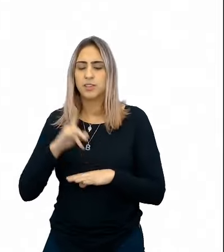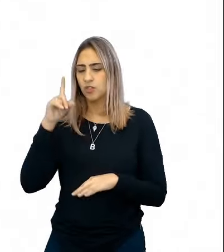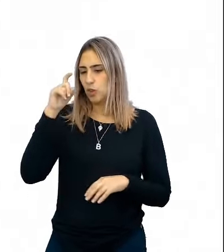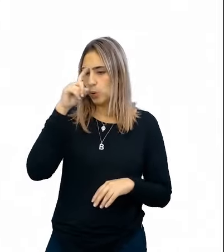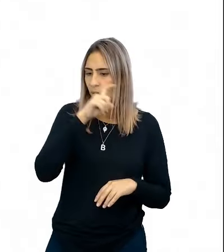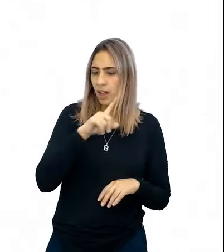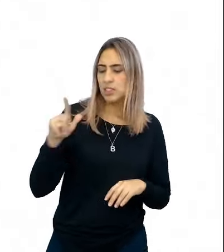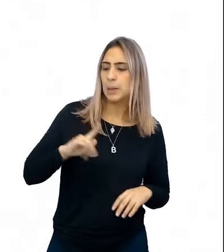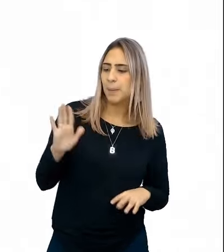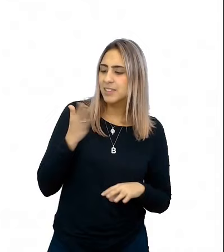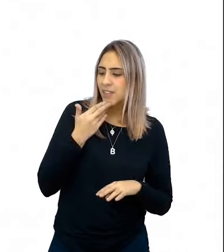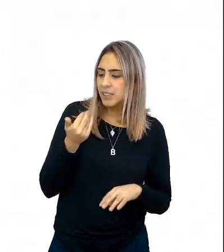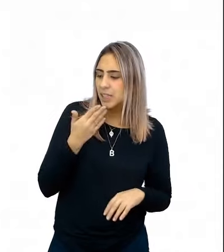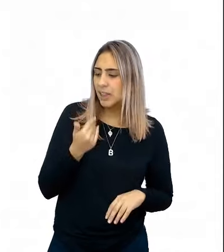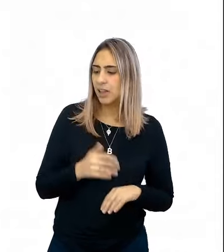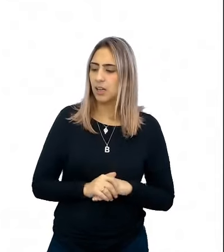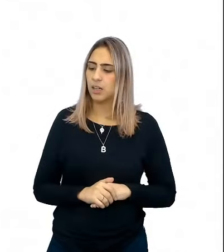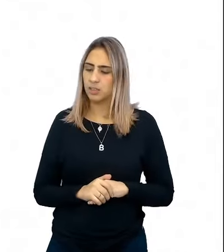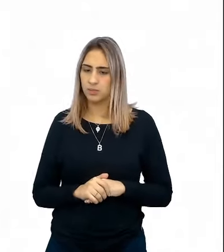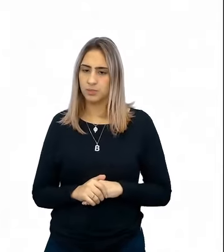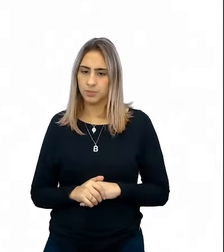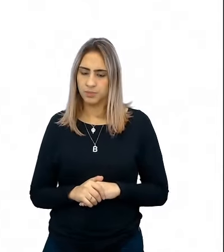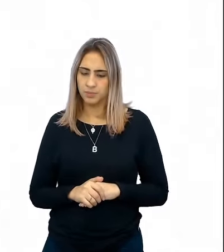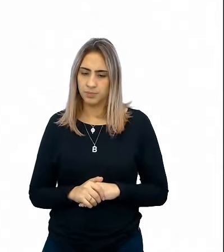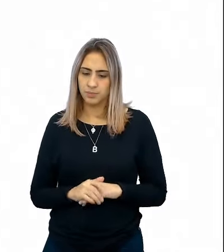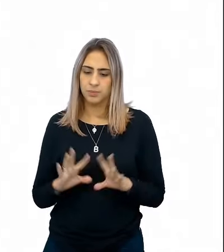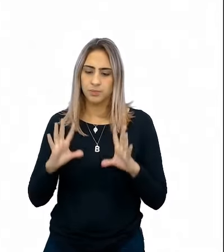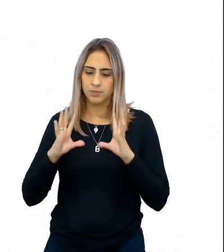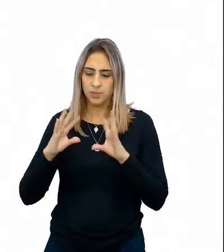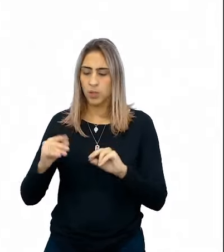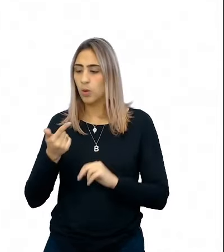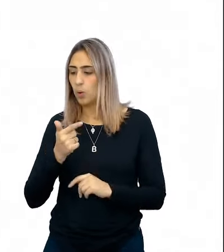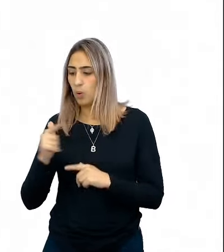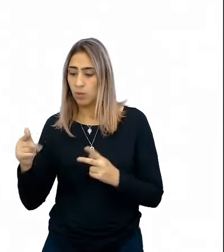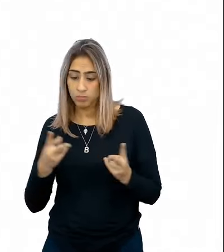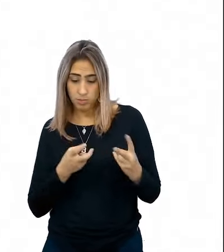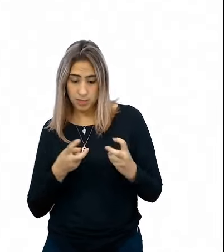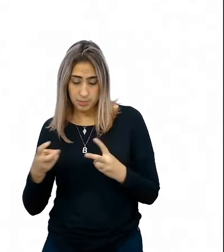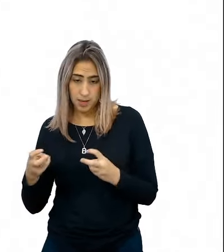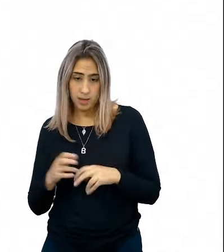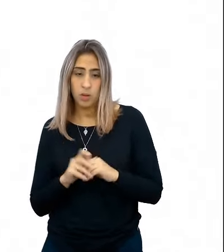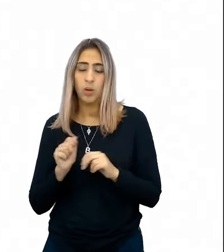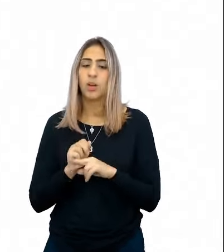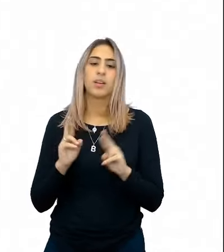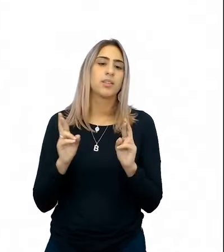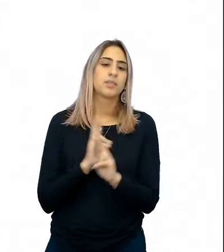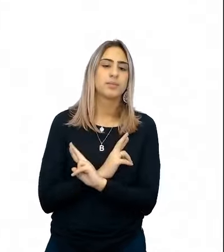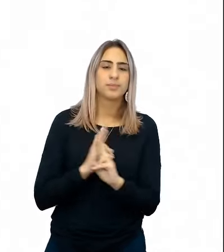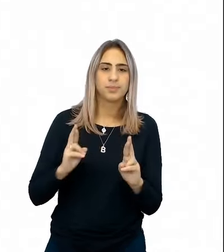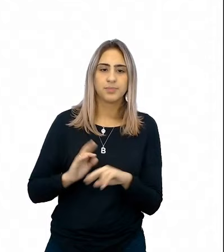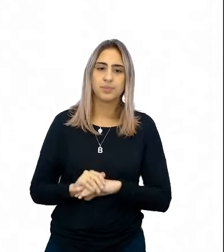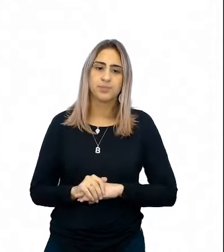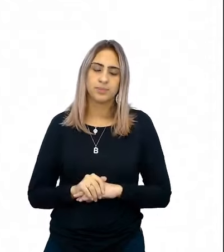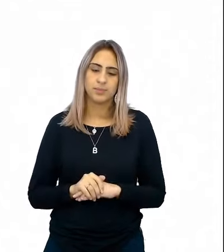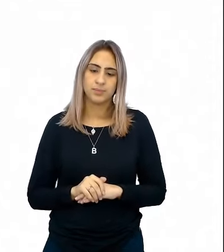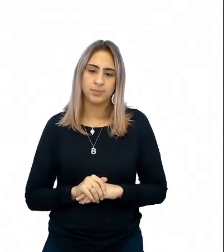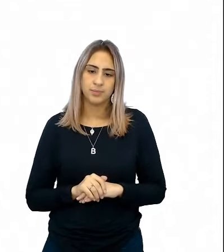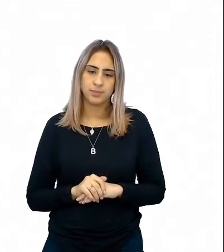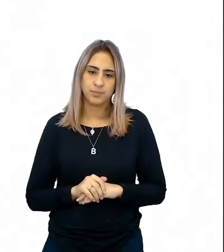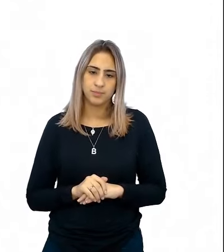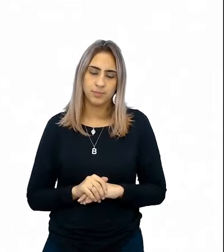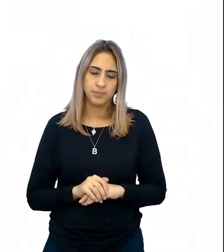dificuldade, que têm mais facilidade, e todos os outros aspectos em relação